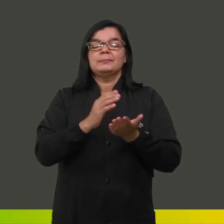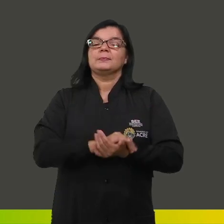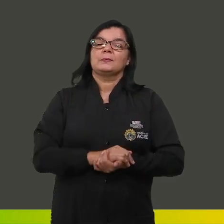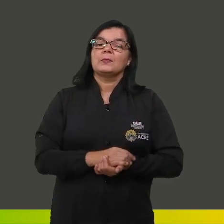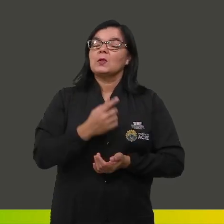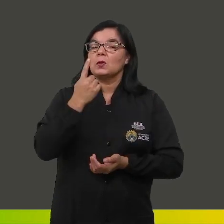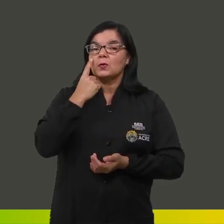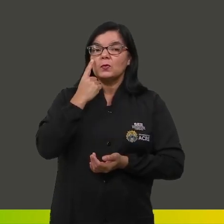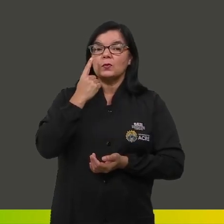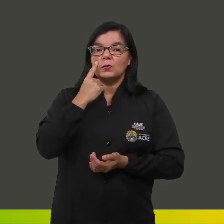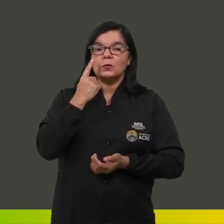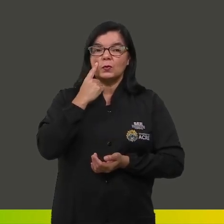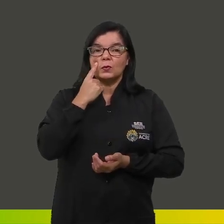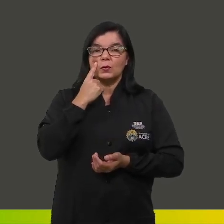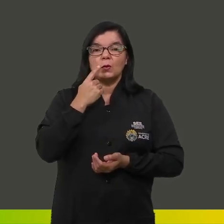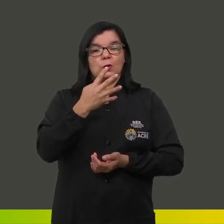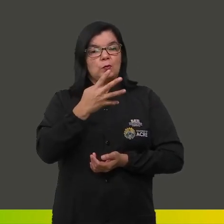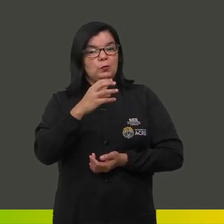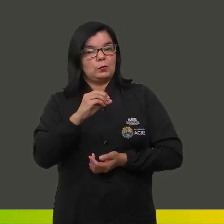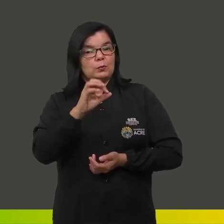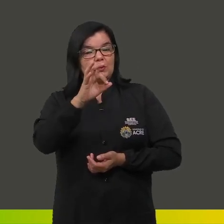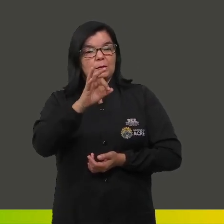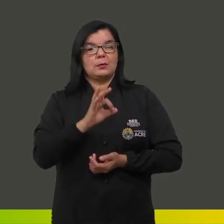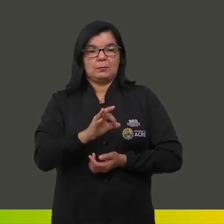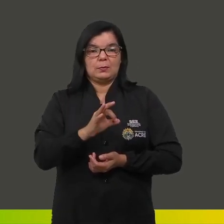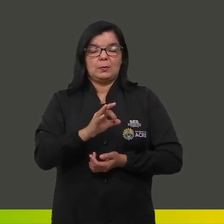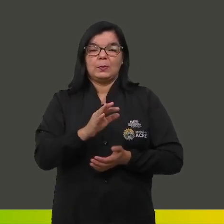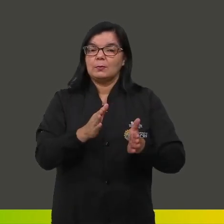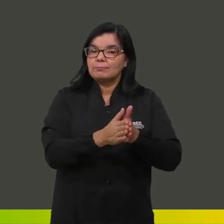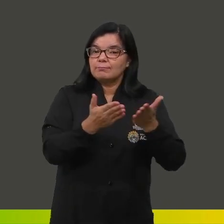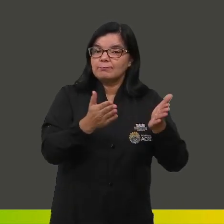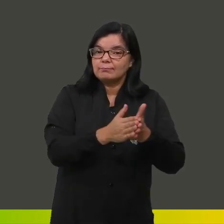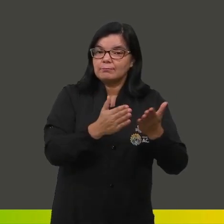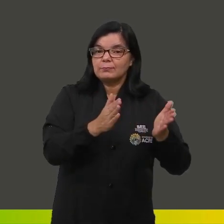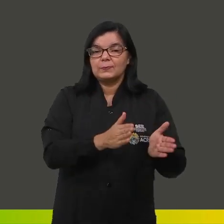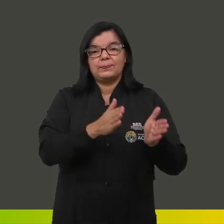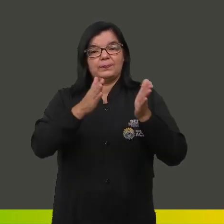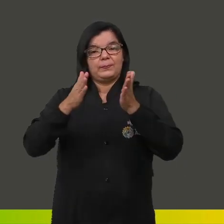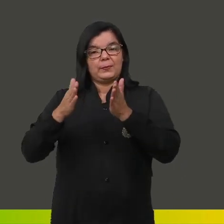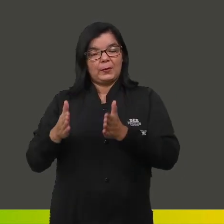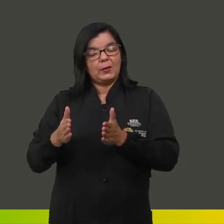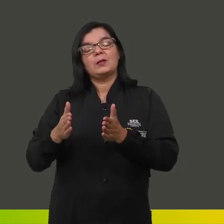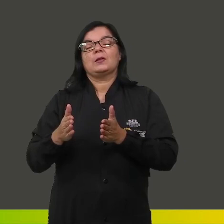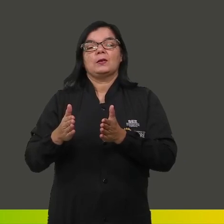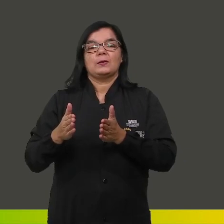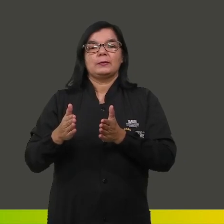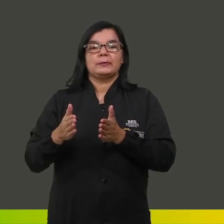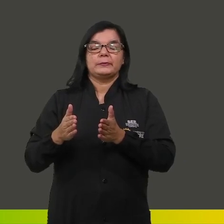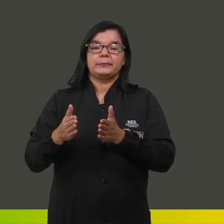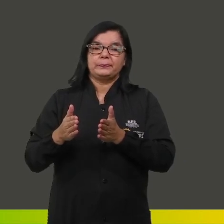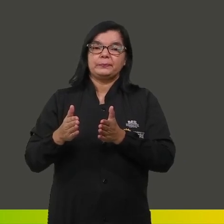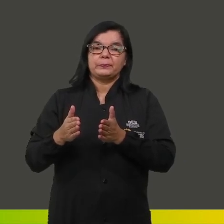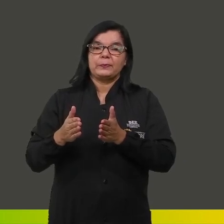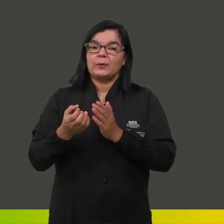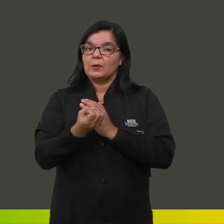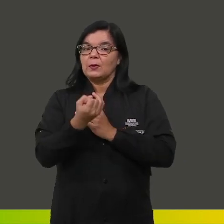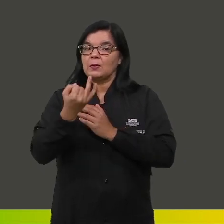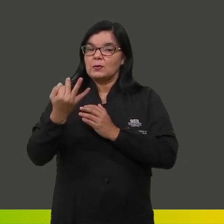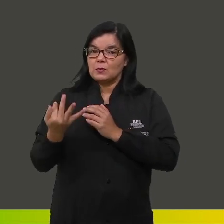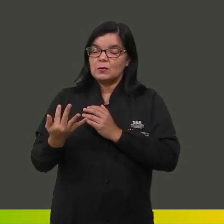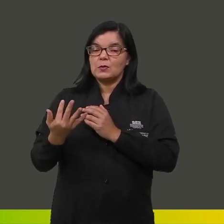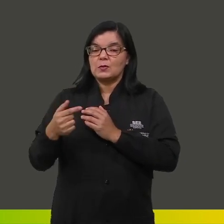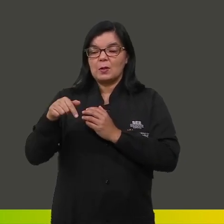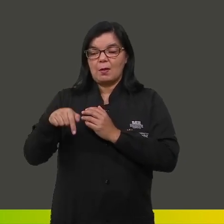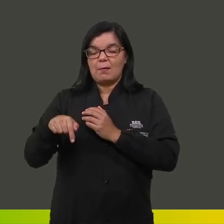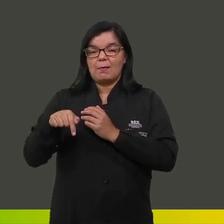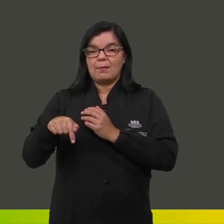A gente vê aqui os 40% mais pobre, com um determinado valor, com uma determinada quantidade, e